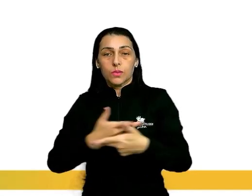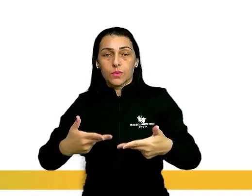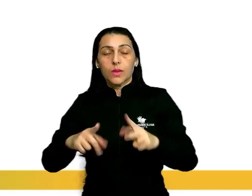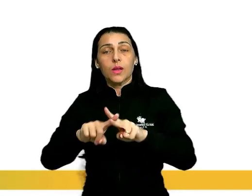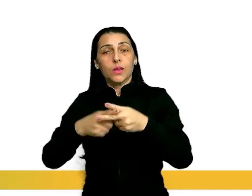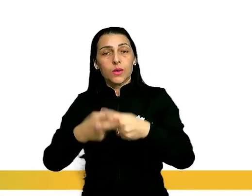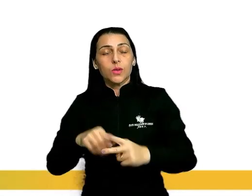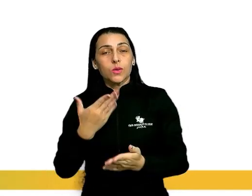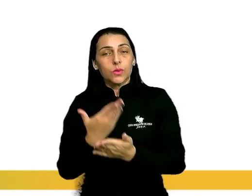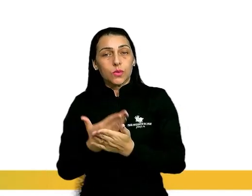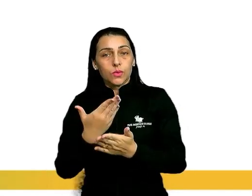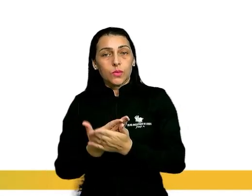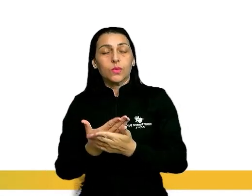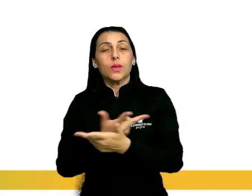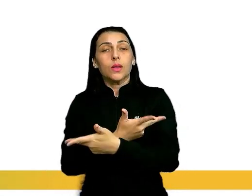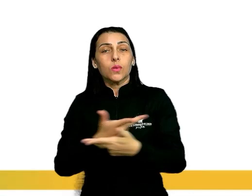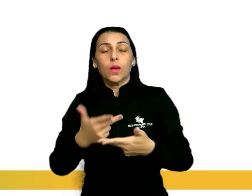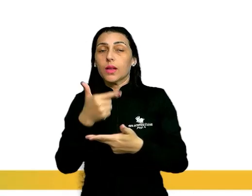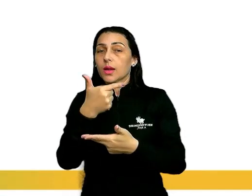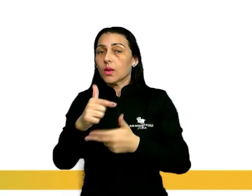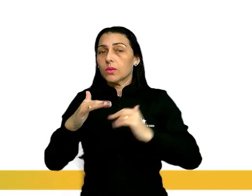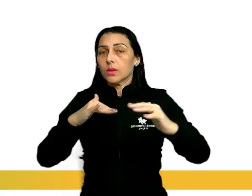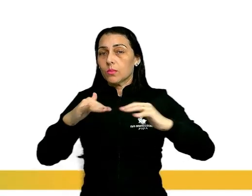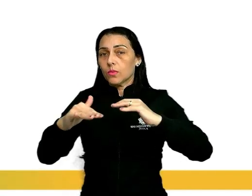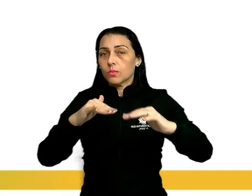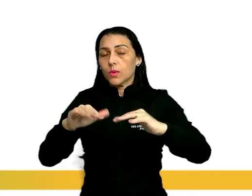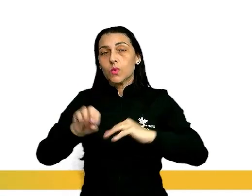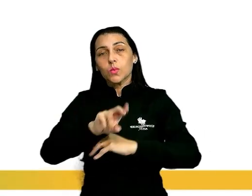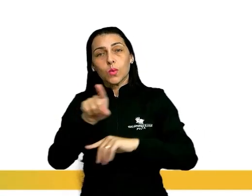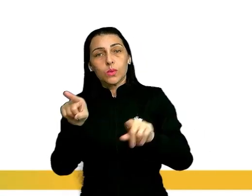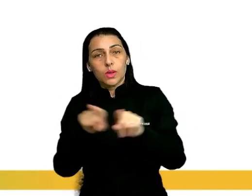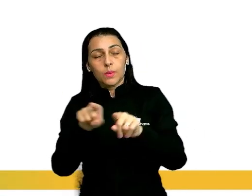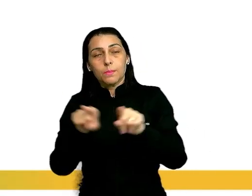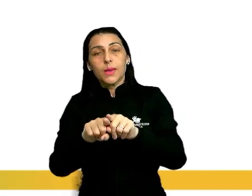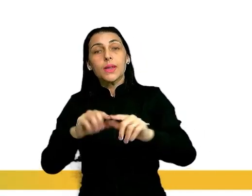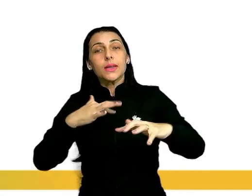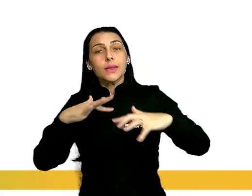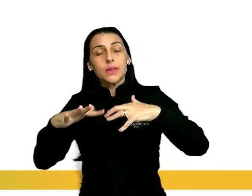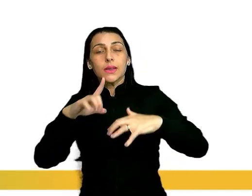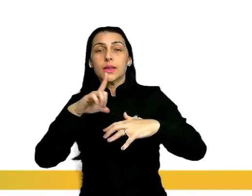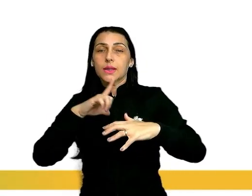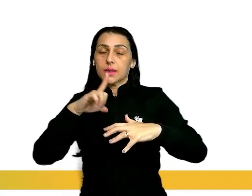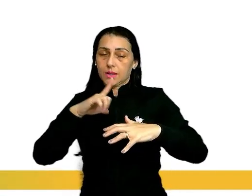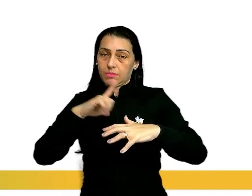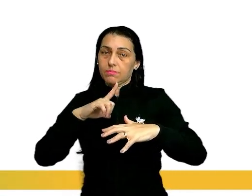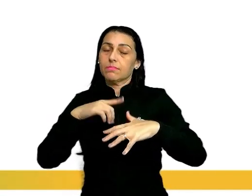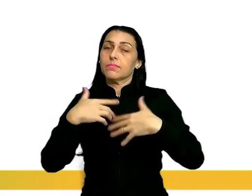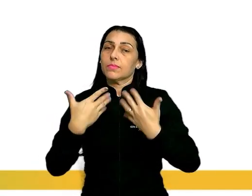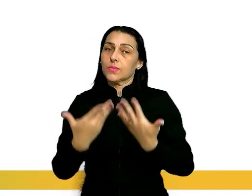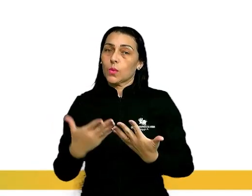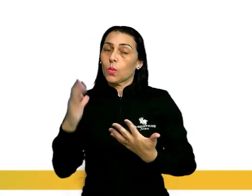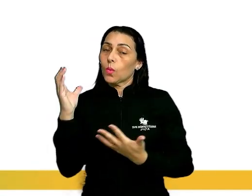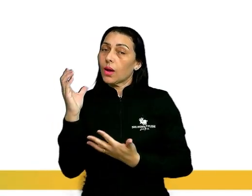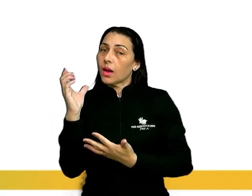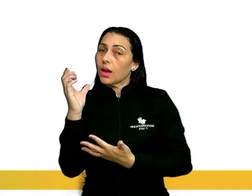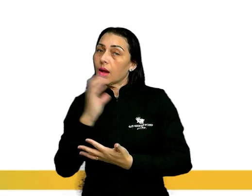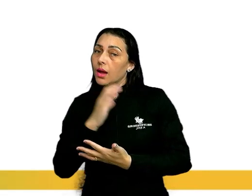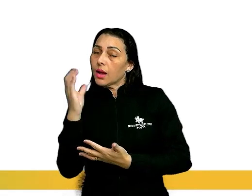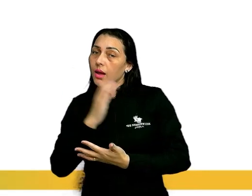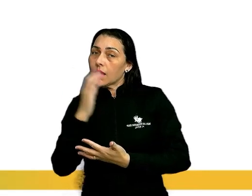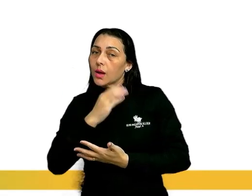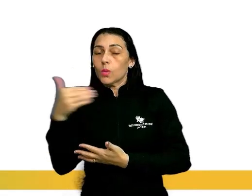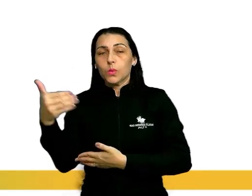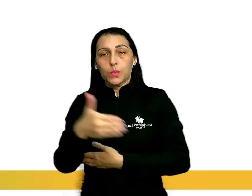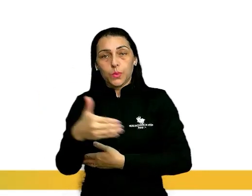estudar justamente os corpos que não se movem ou quando eles se movimentam mas se movimentam com aceleração